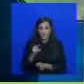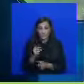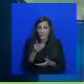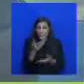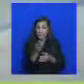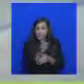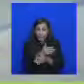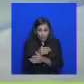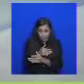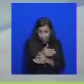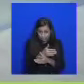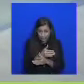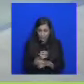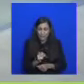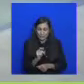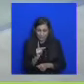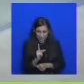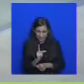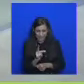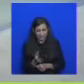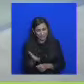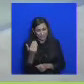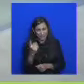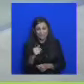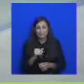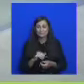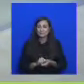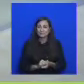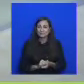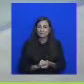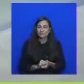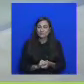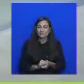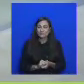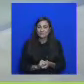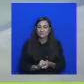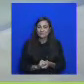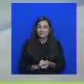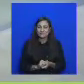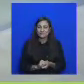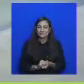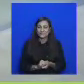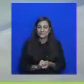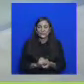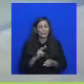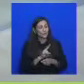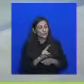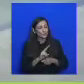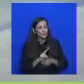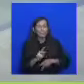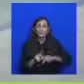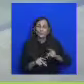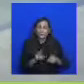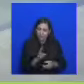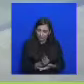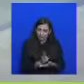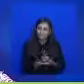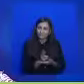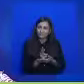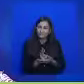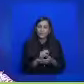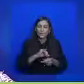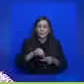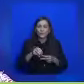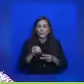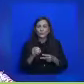se perca. Muito bem, eu acho que já está tudo ok. Continuamos aqui com os nossos auditores populares,